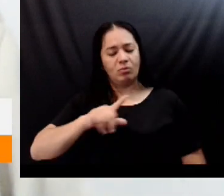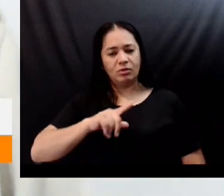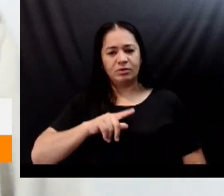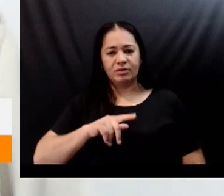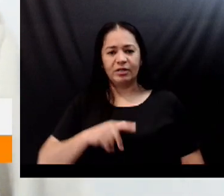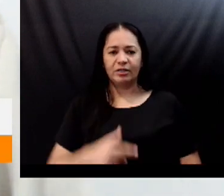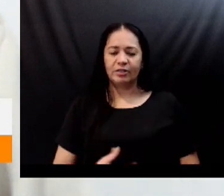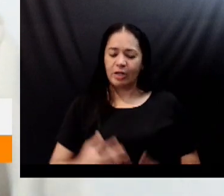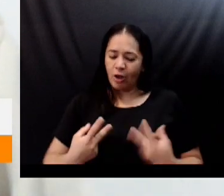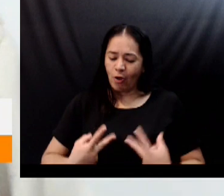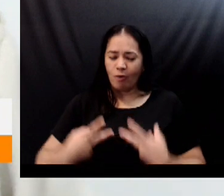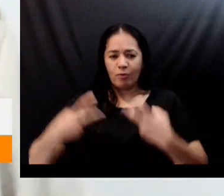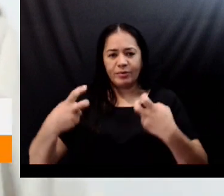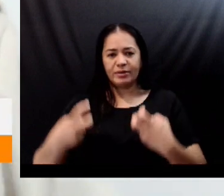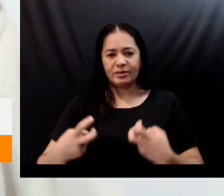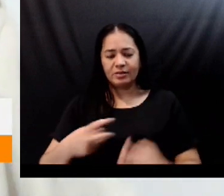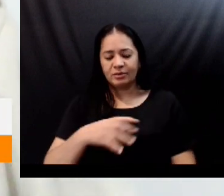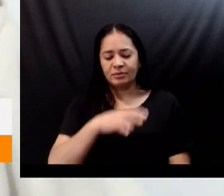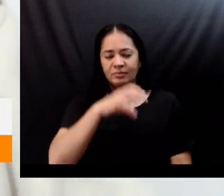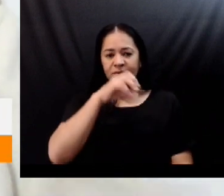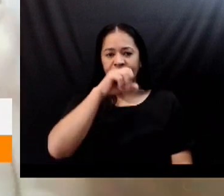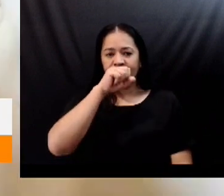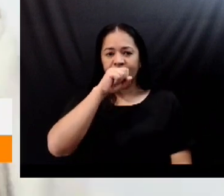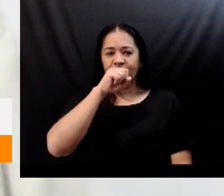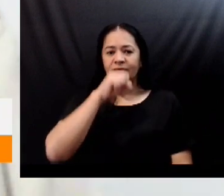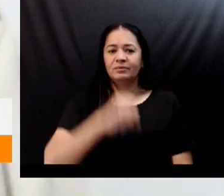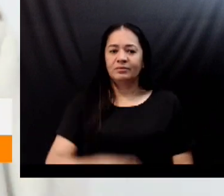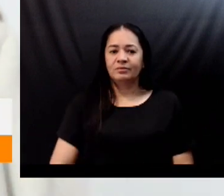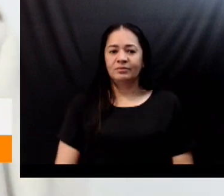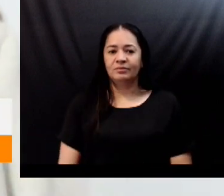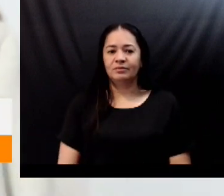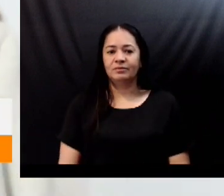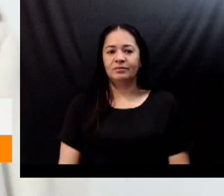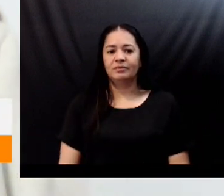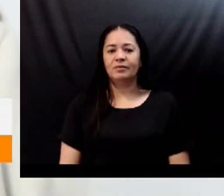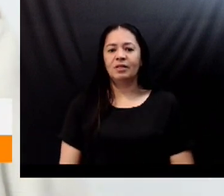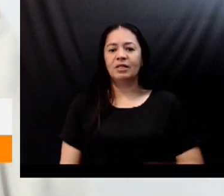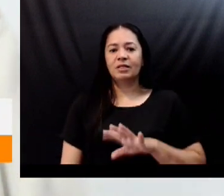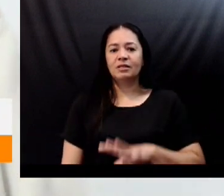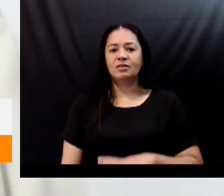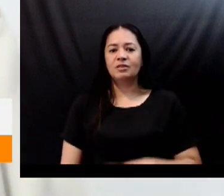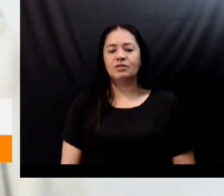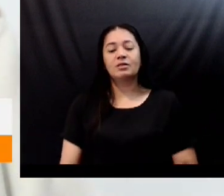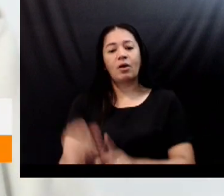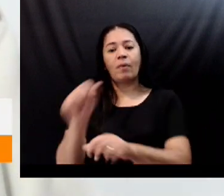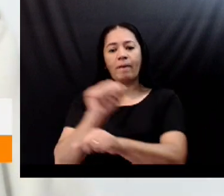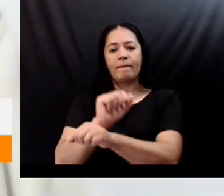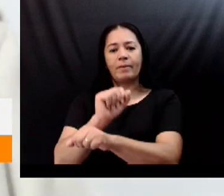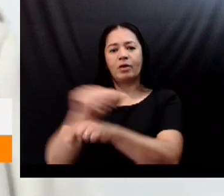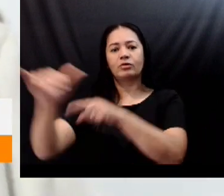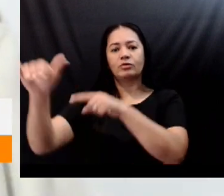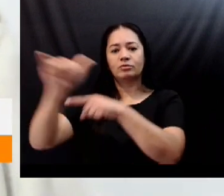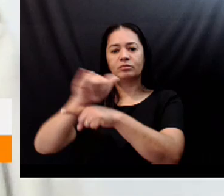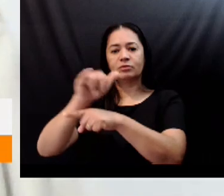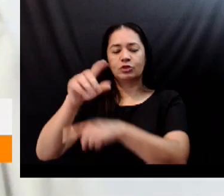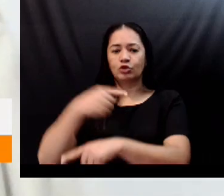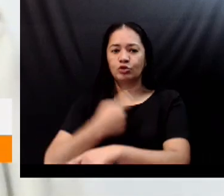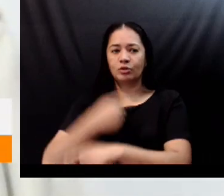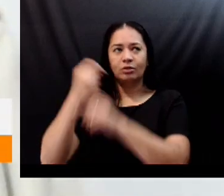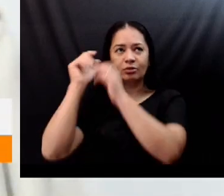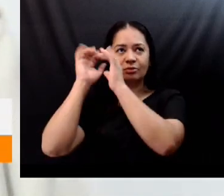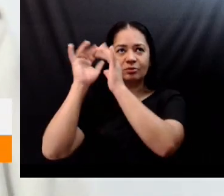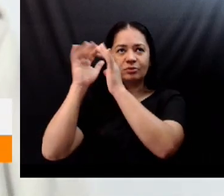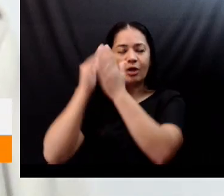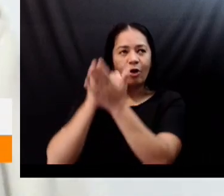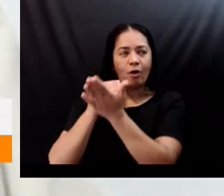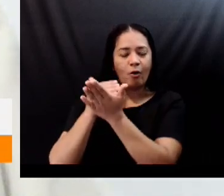respiração autoconsciente, né? Então, isso são pausas estratégicas que fazem o nosso cérebro reinicia e volta